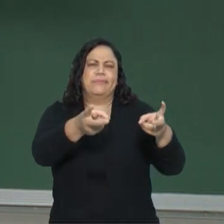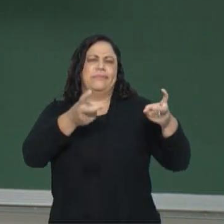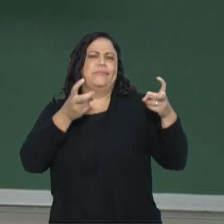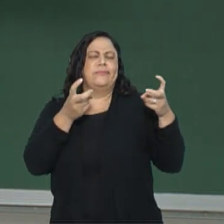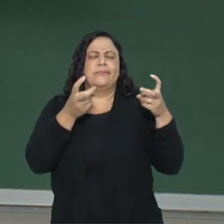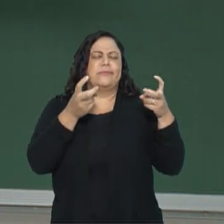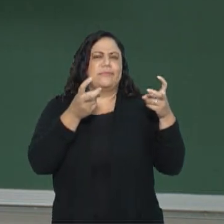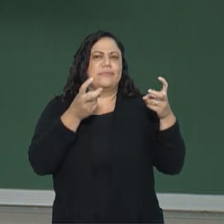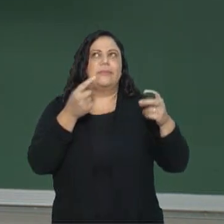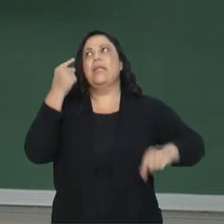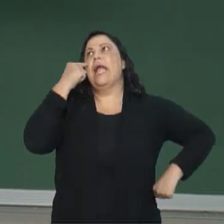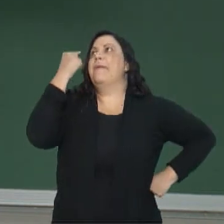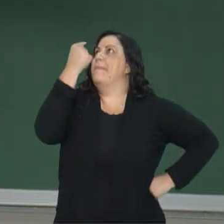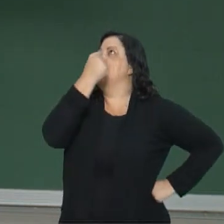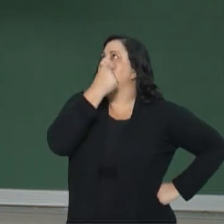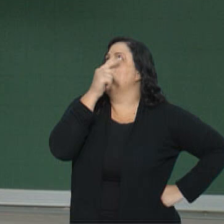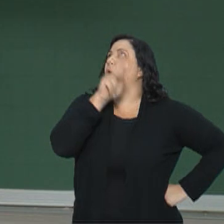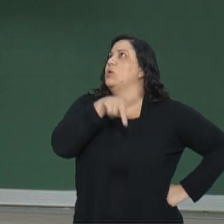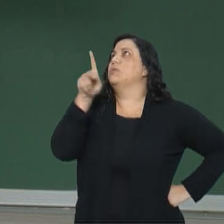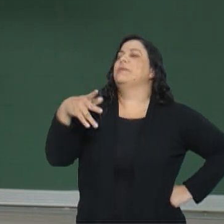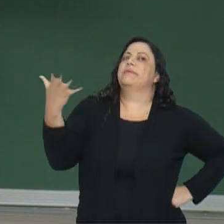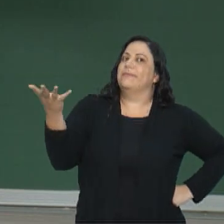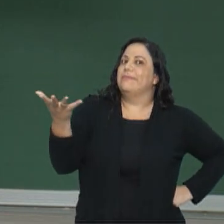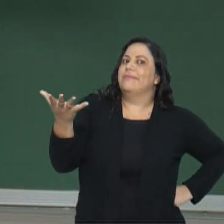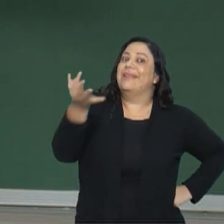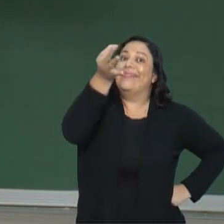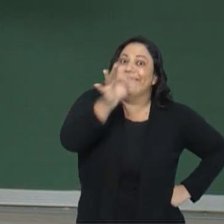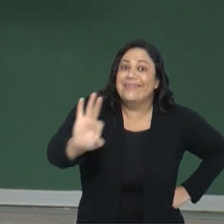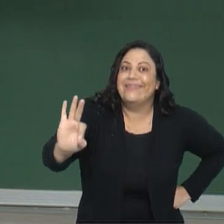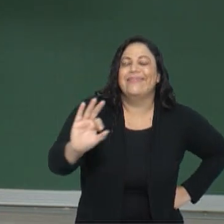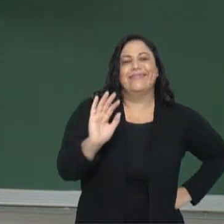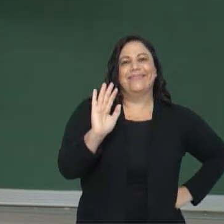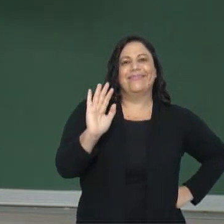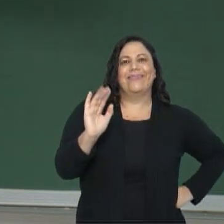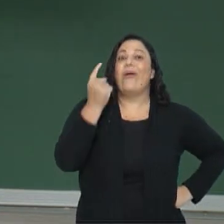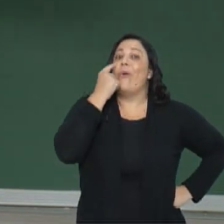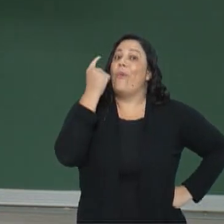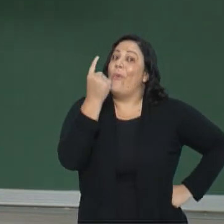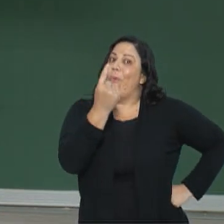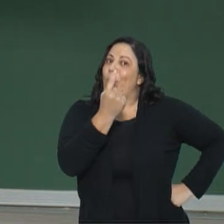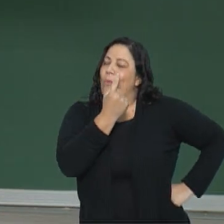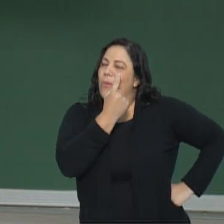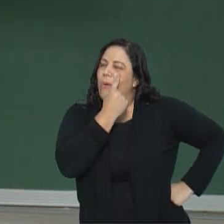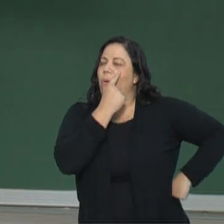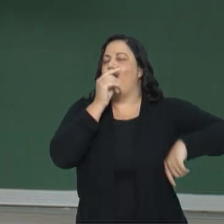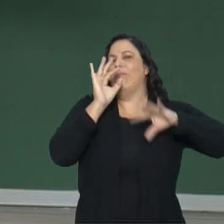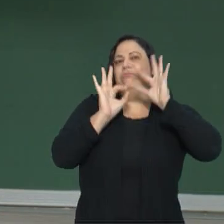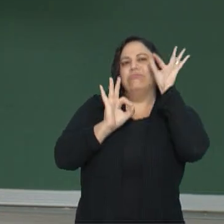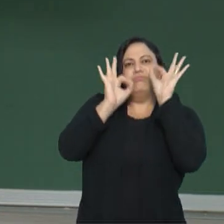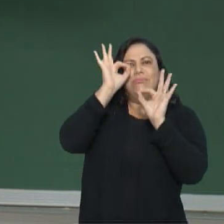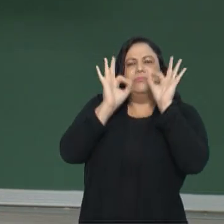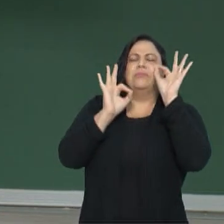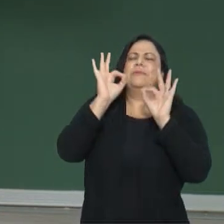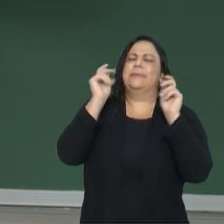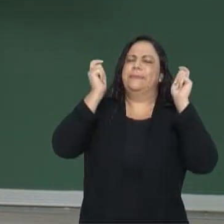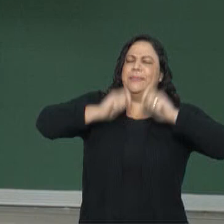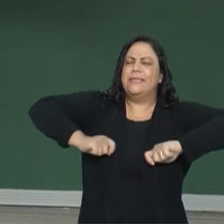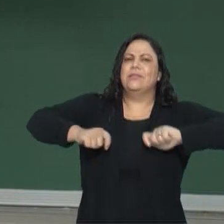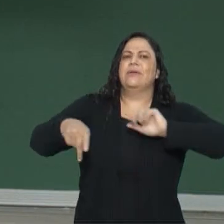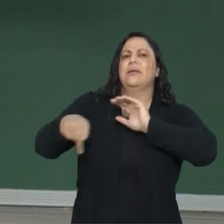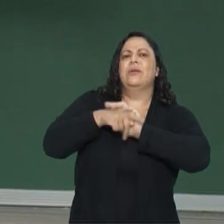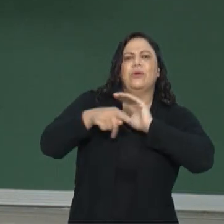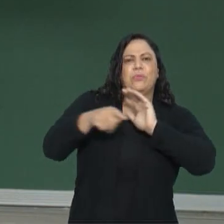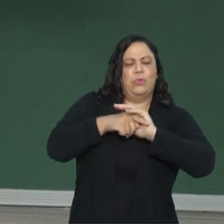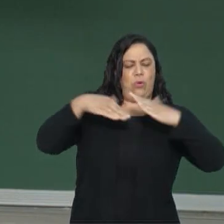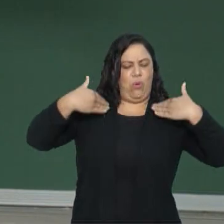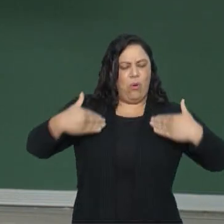eu observei com os meus olhos. Correto. Bom, o olho, né, é um órgão, faz parte do nosso corpo e está